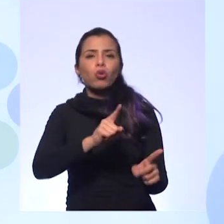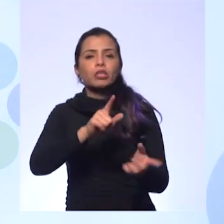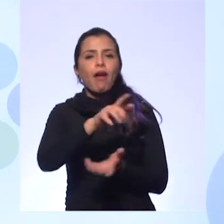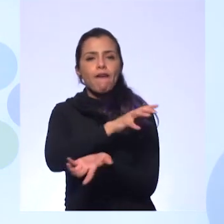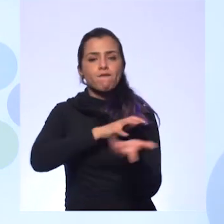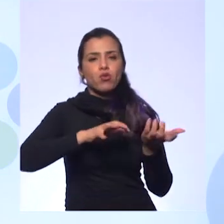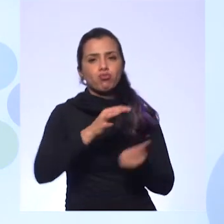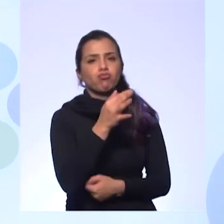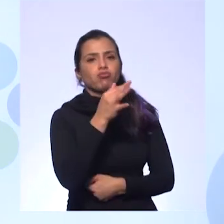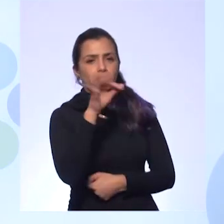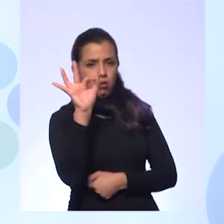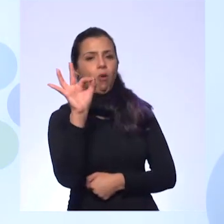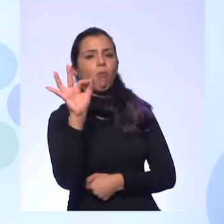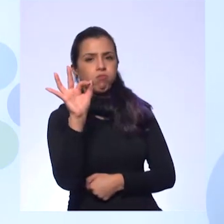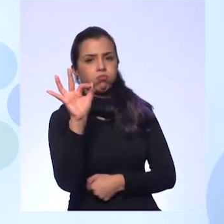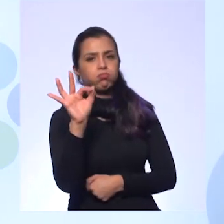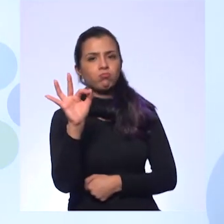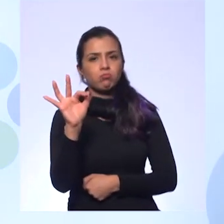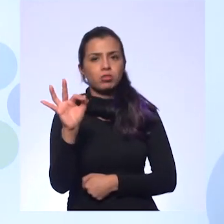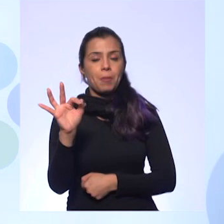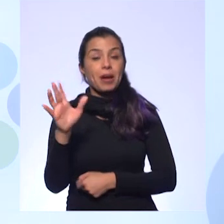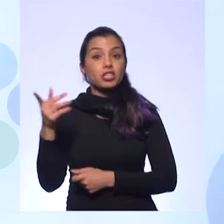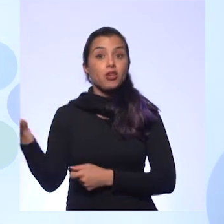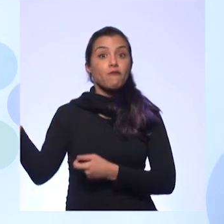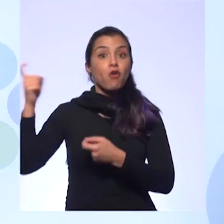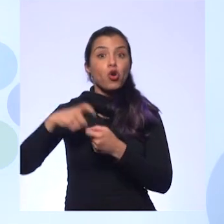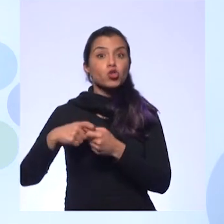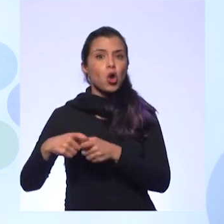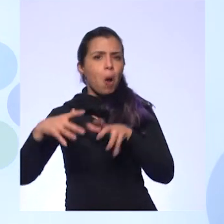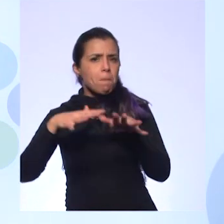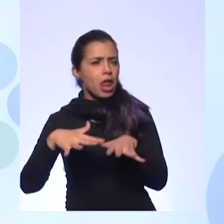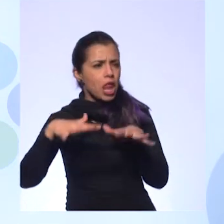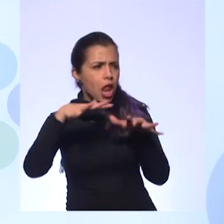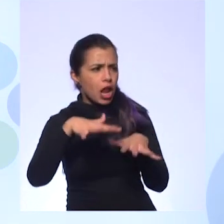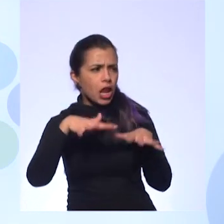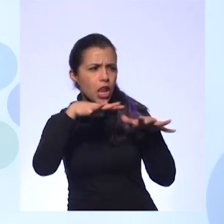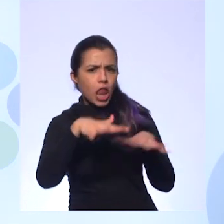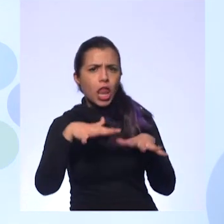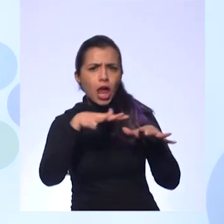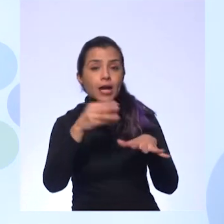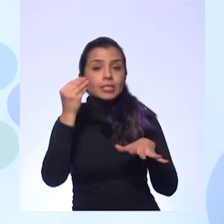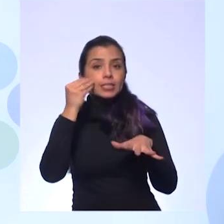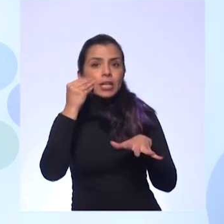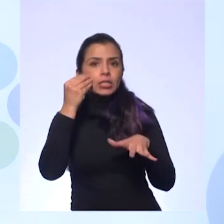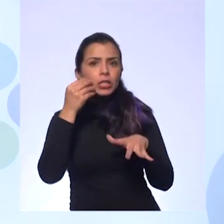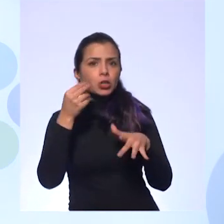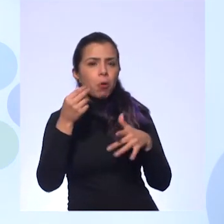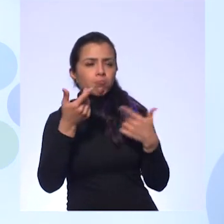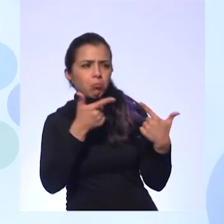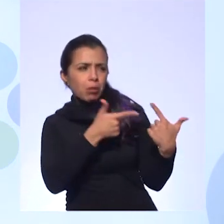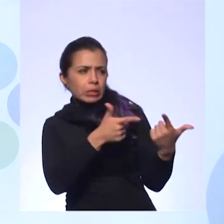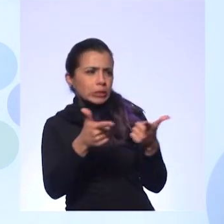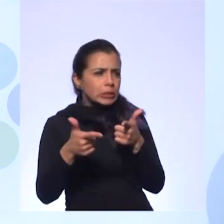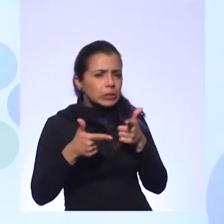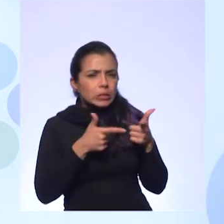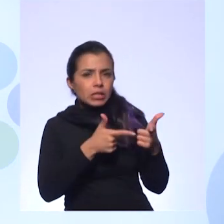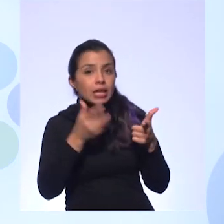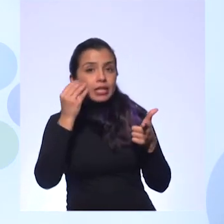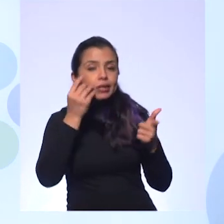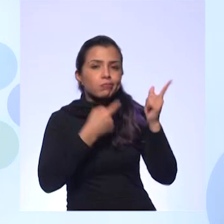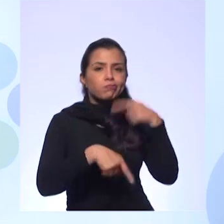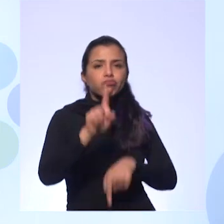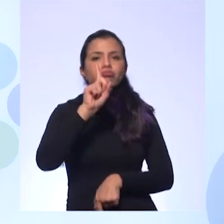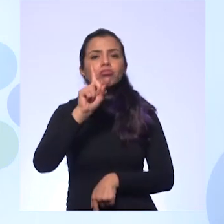contra-revolução, ou seja, voltaram com tropas. E aí houveram algumas batalhas para tentar reverter a Revolução Francesa e devolver o